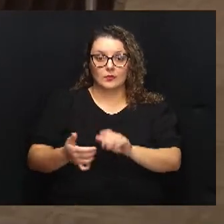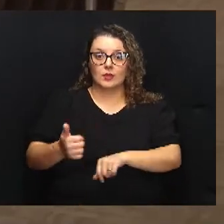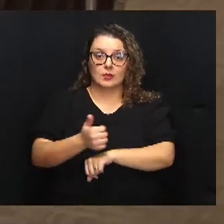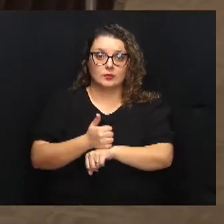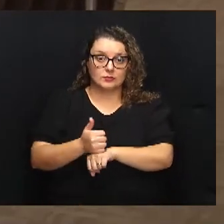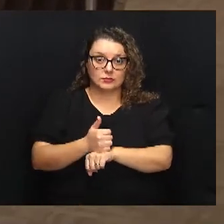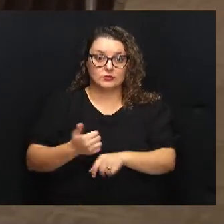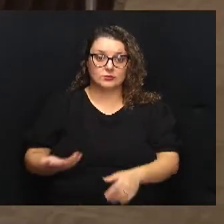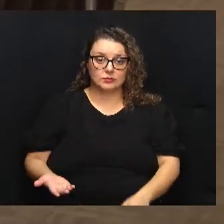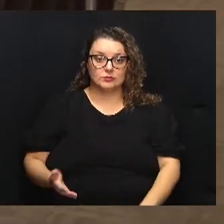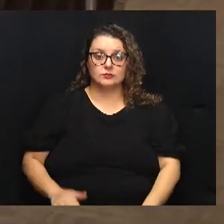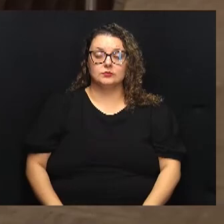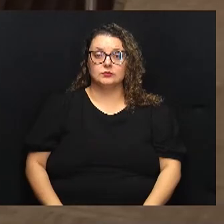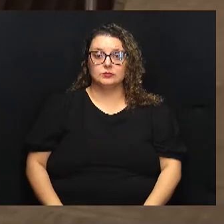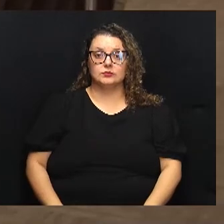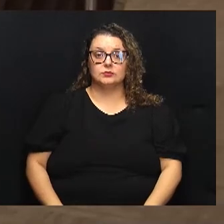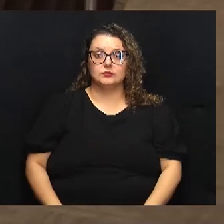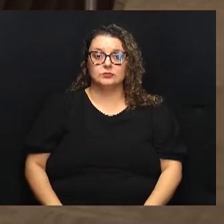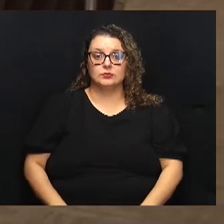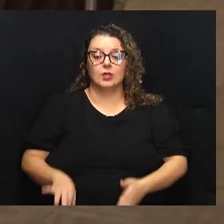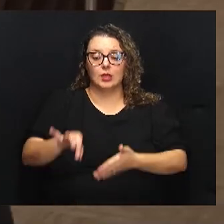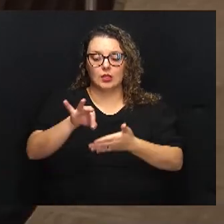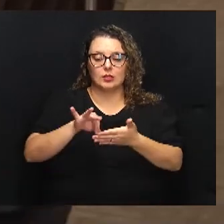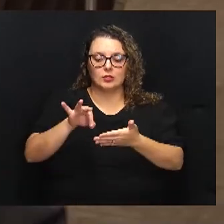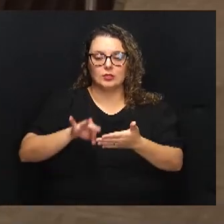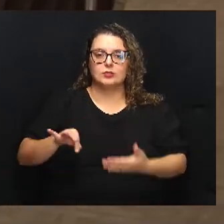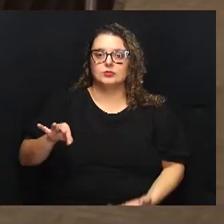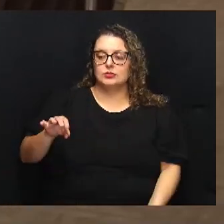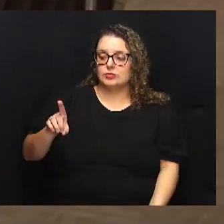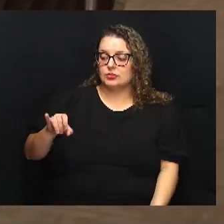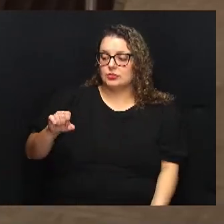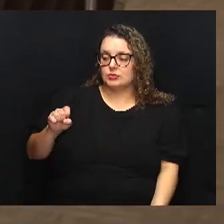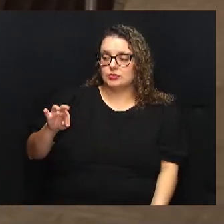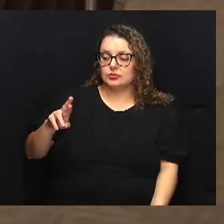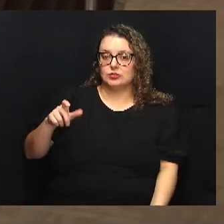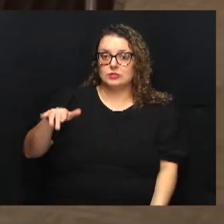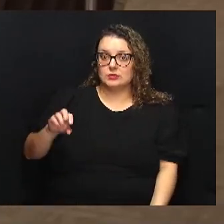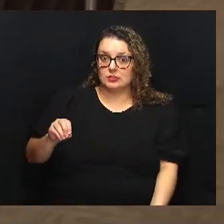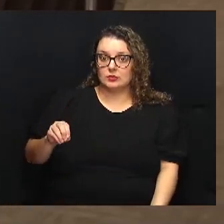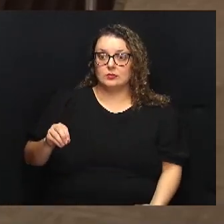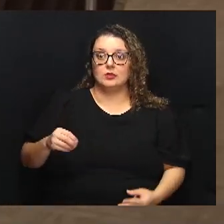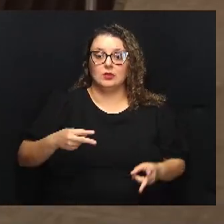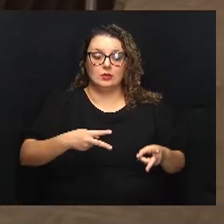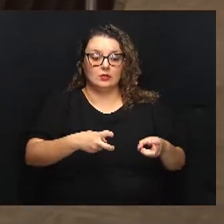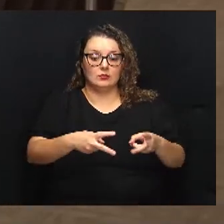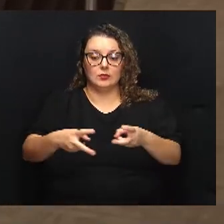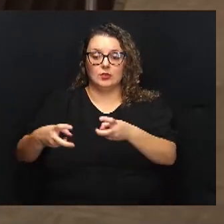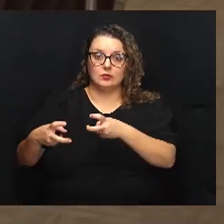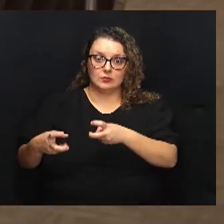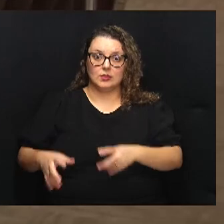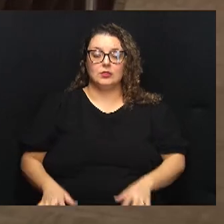profissionais. Correção de distorções, reconhecimento